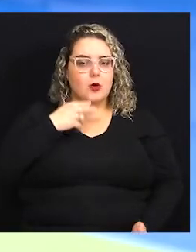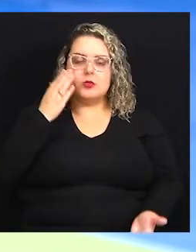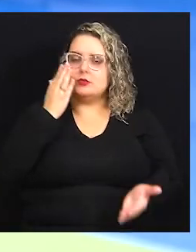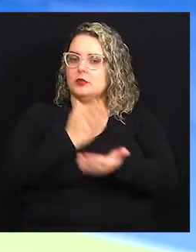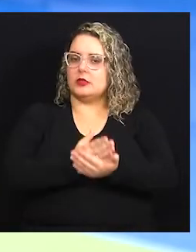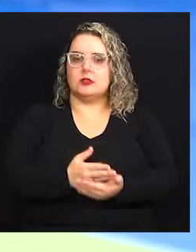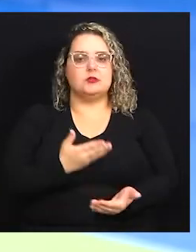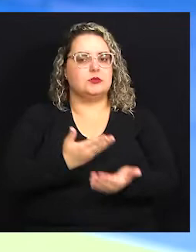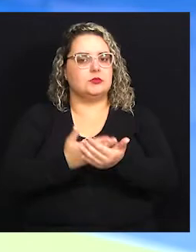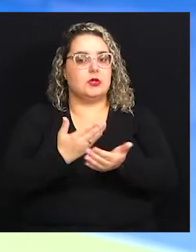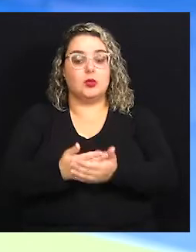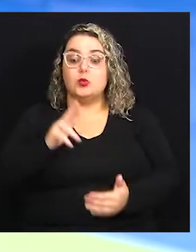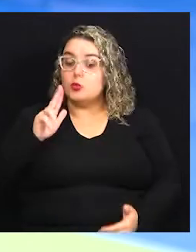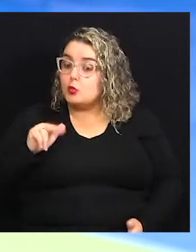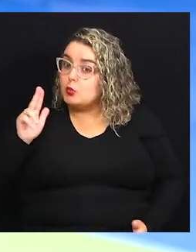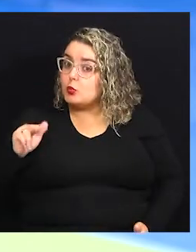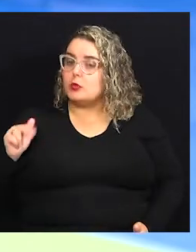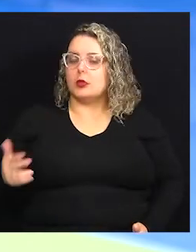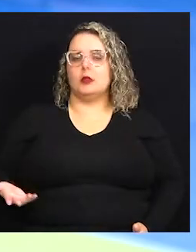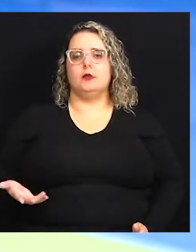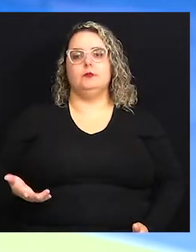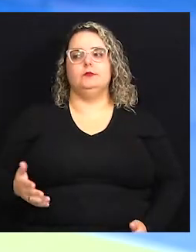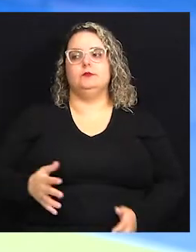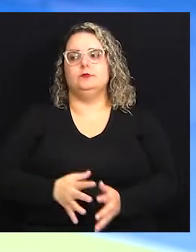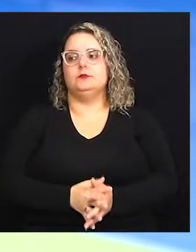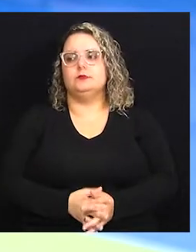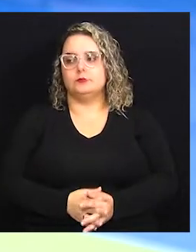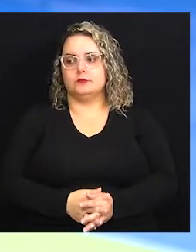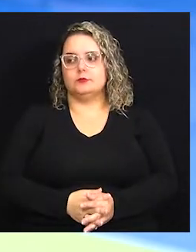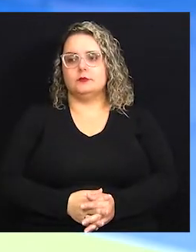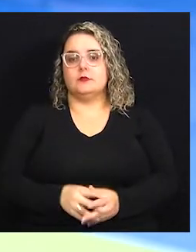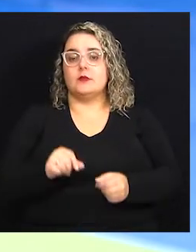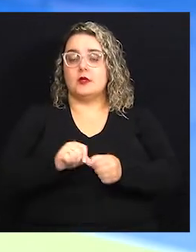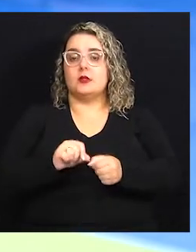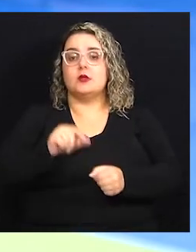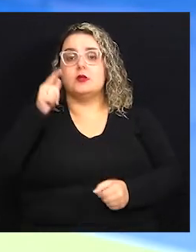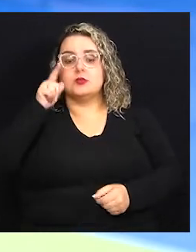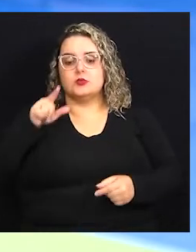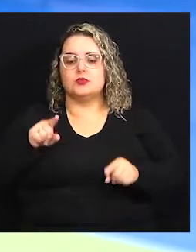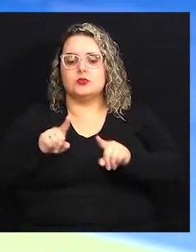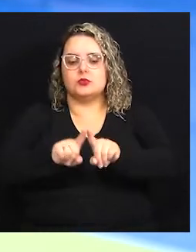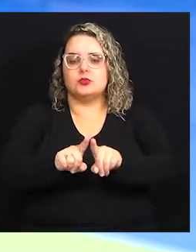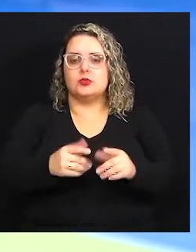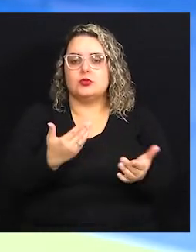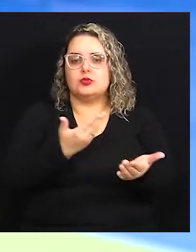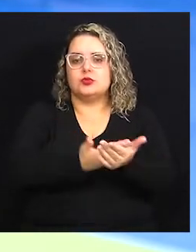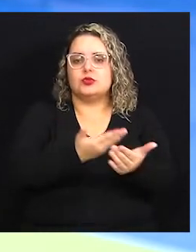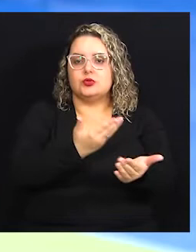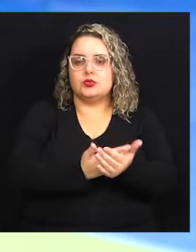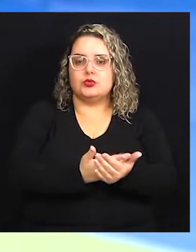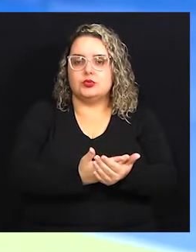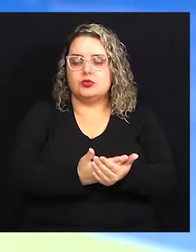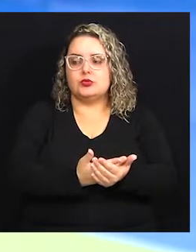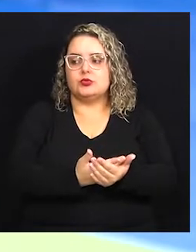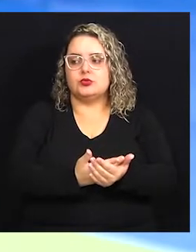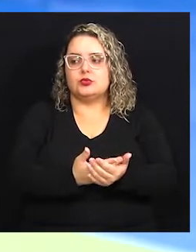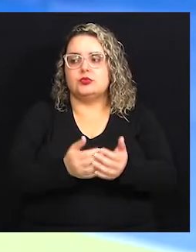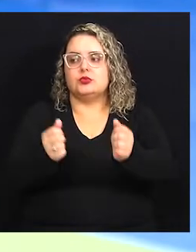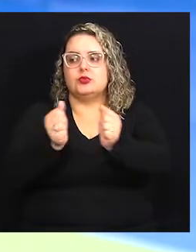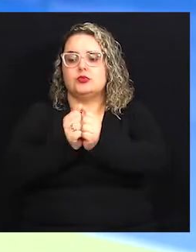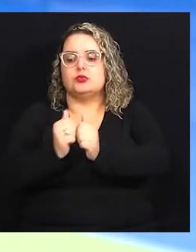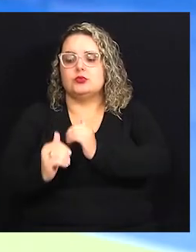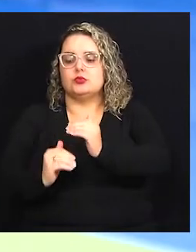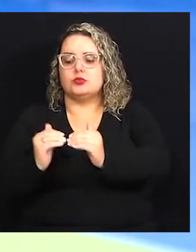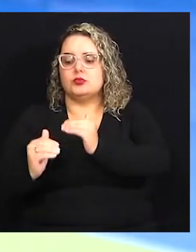nenhuma, tá? E fazer com que ela consiga conciliar estudo